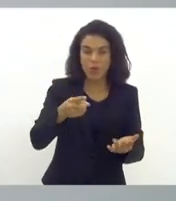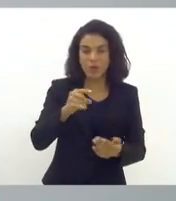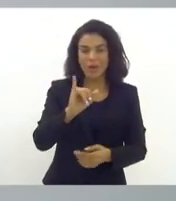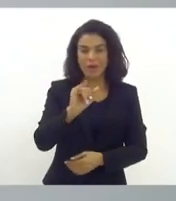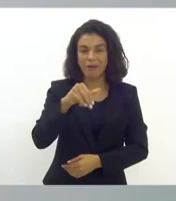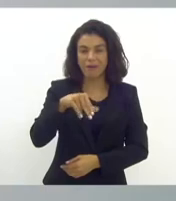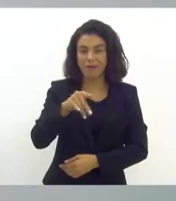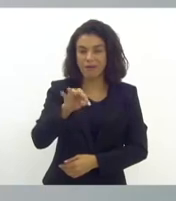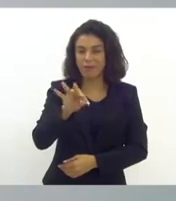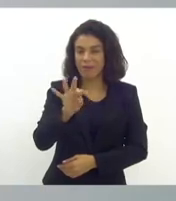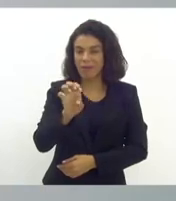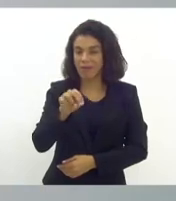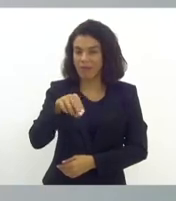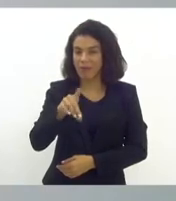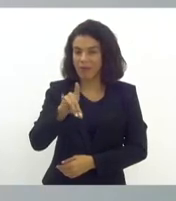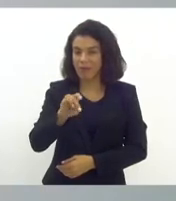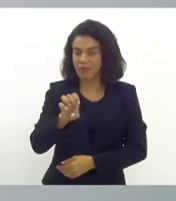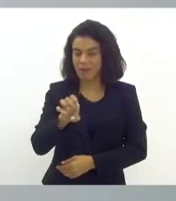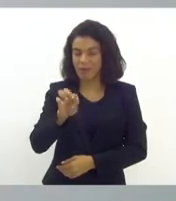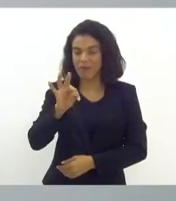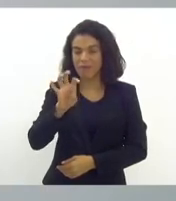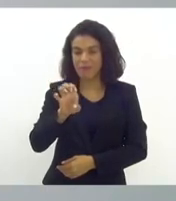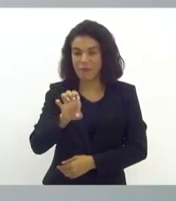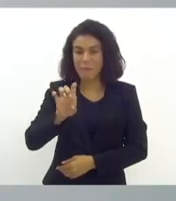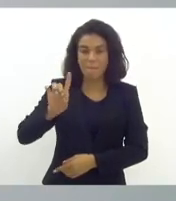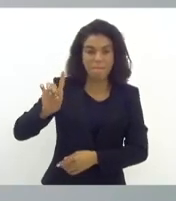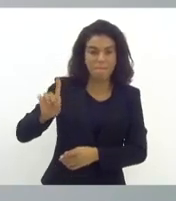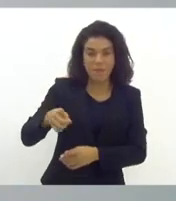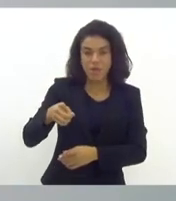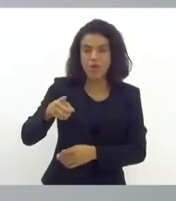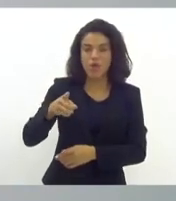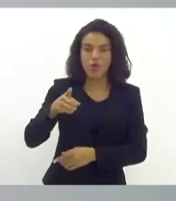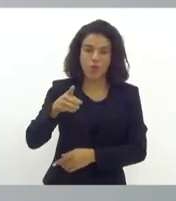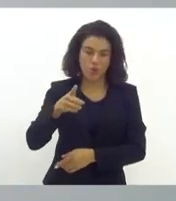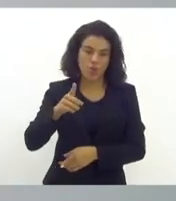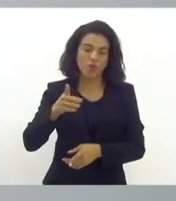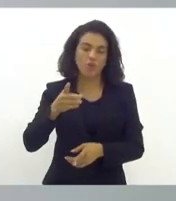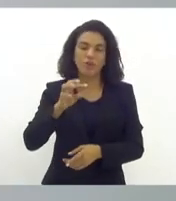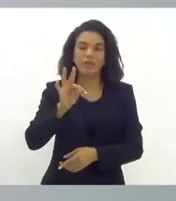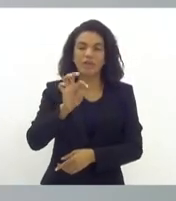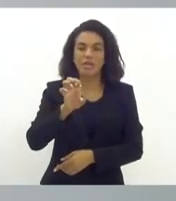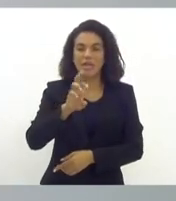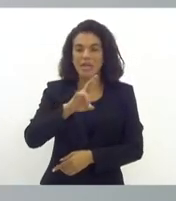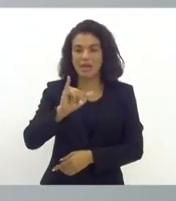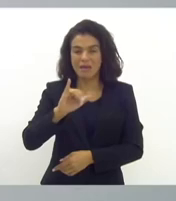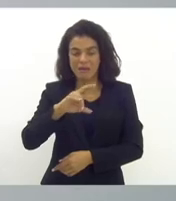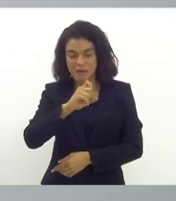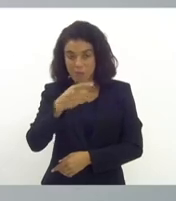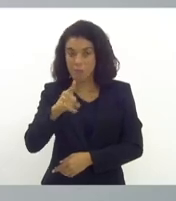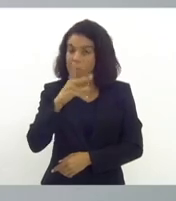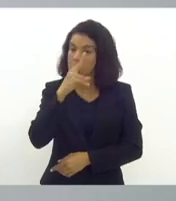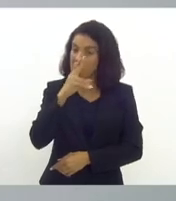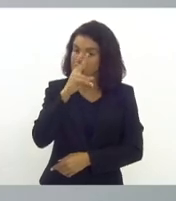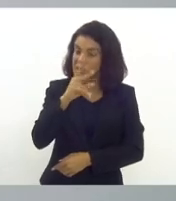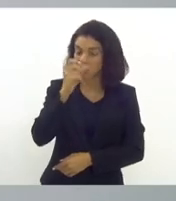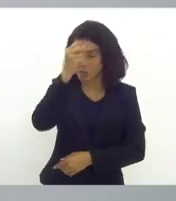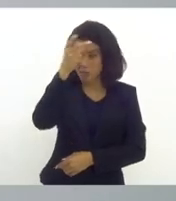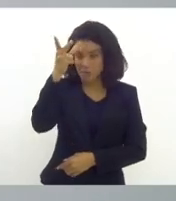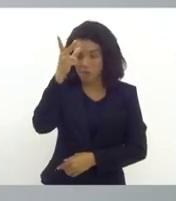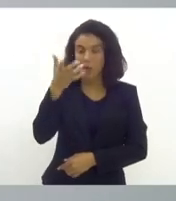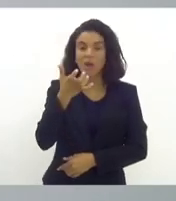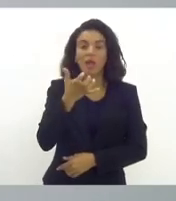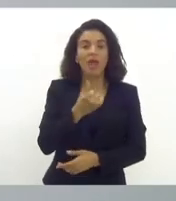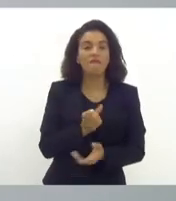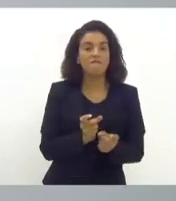Intendente uns 30 mil no Terreirão eu acho bom privatizar parece que a prefeitura tá com a intenção de privatização do